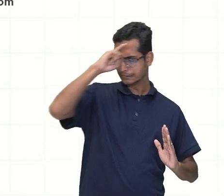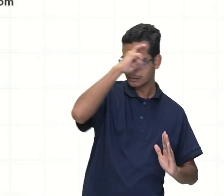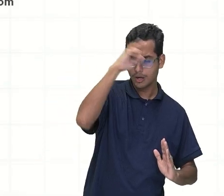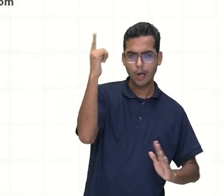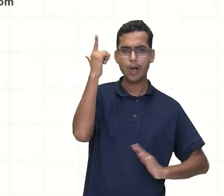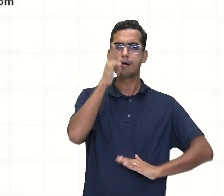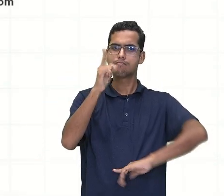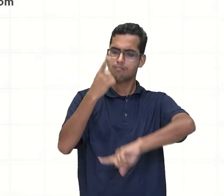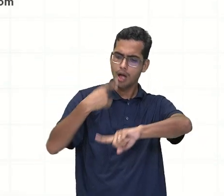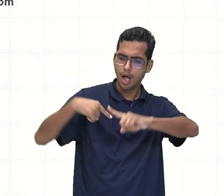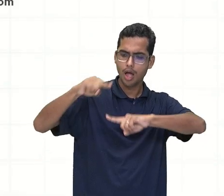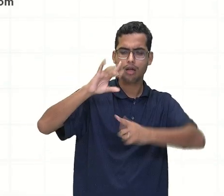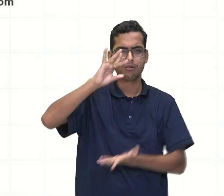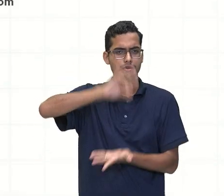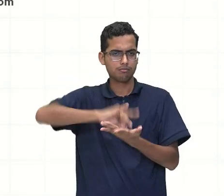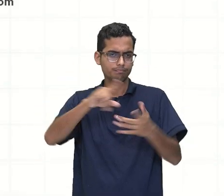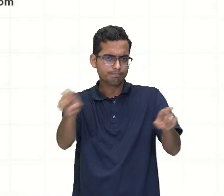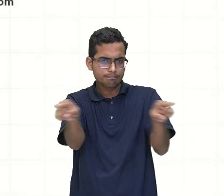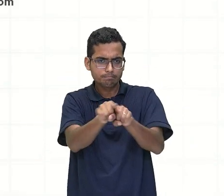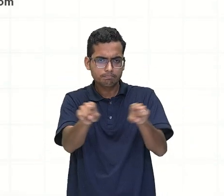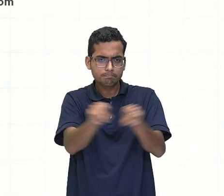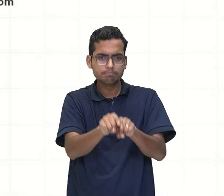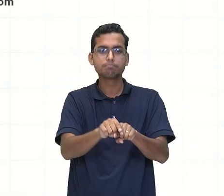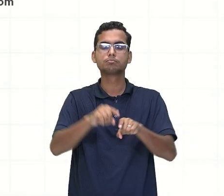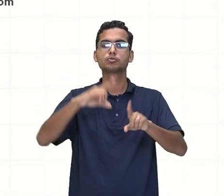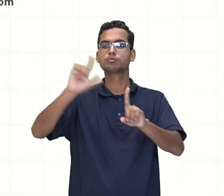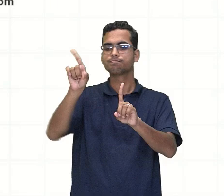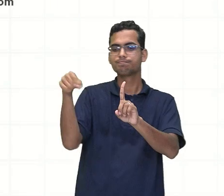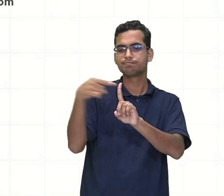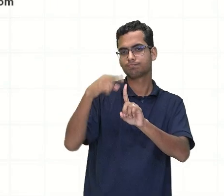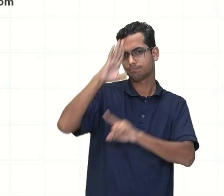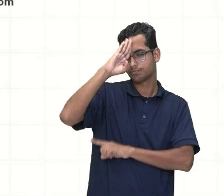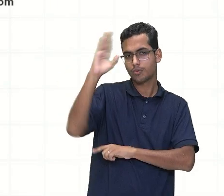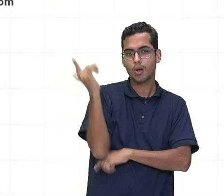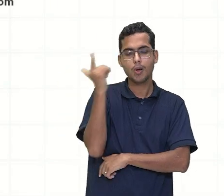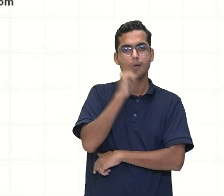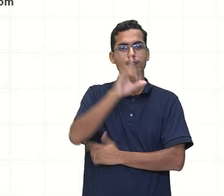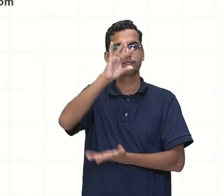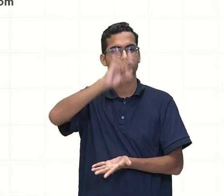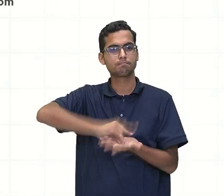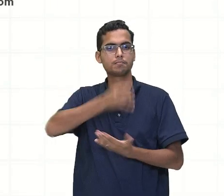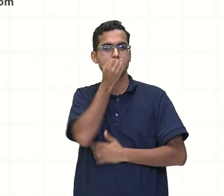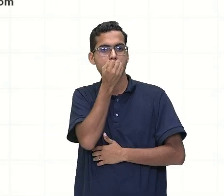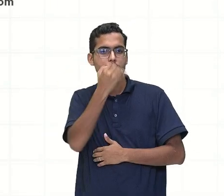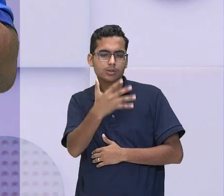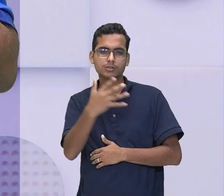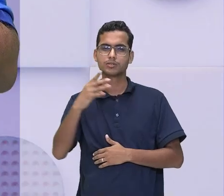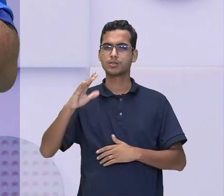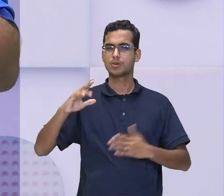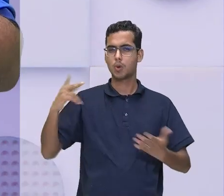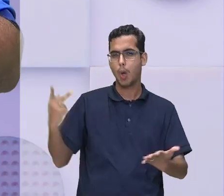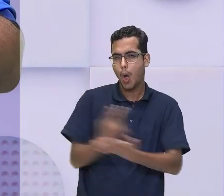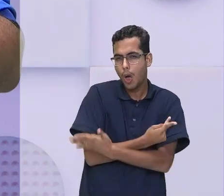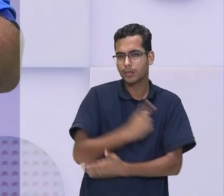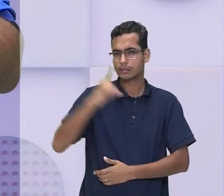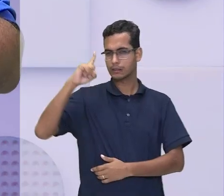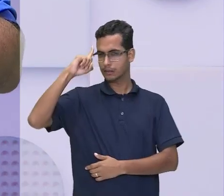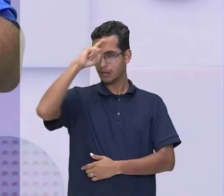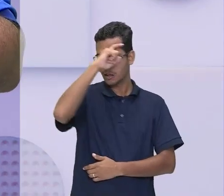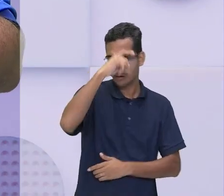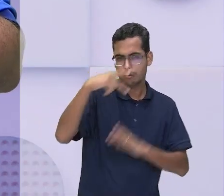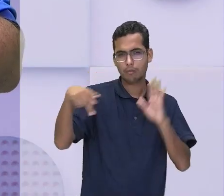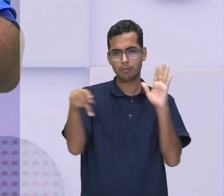à luz de um propósito maior, né? Então, diante às vezes de uma situação complicada, dramática, a